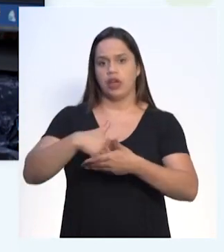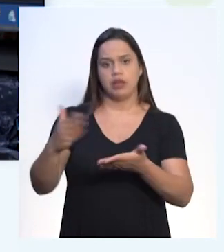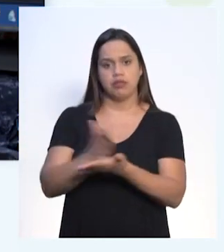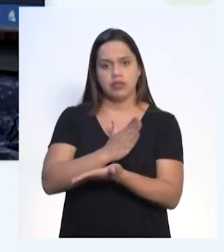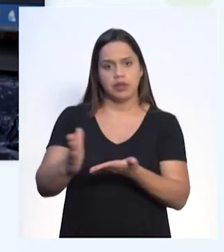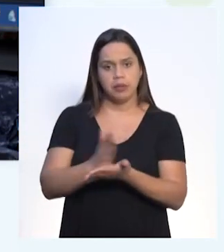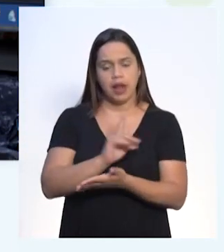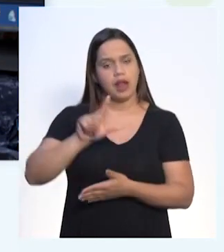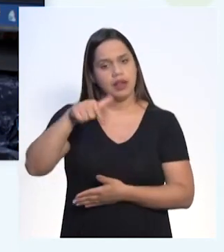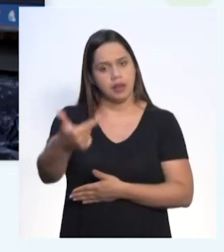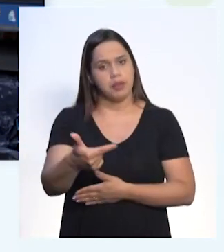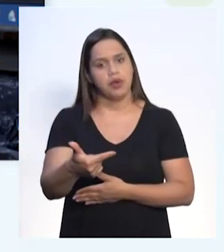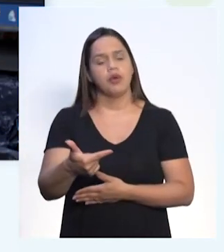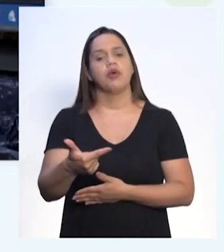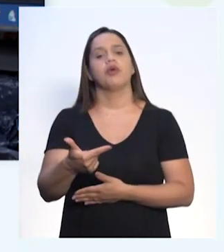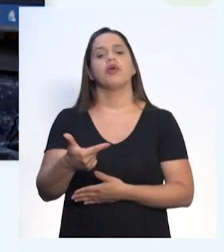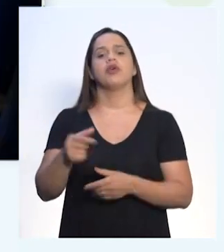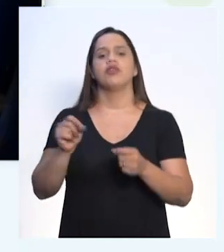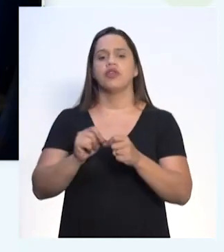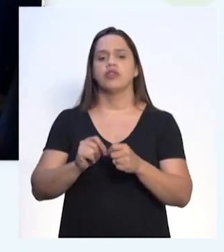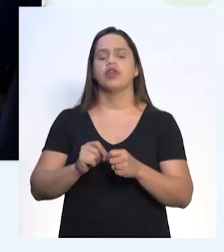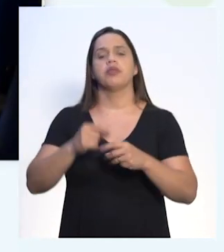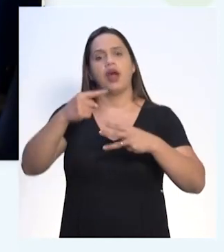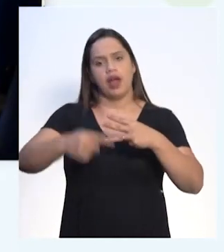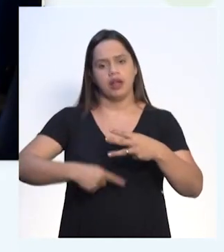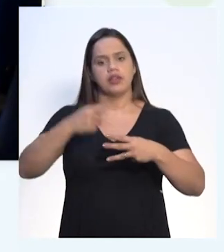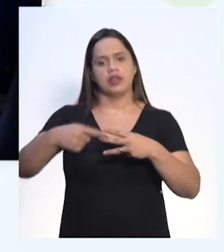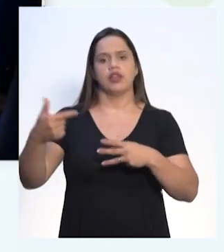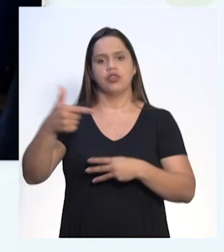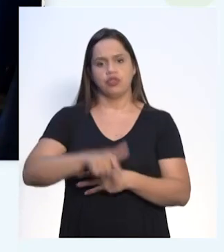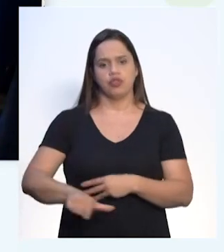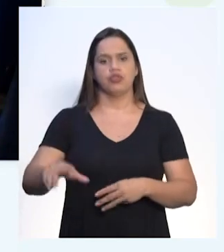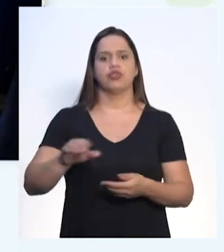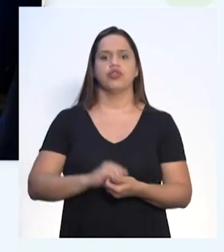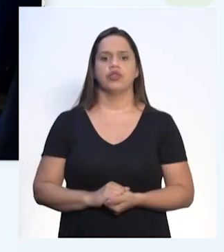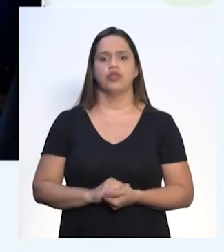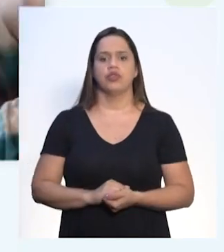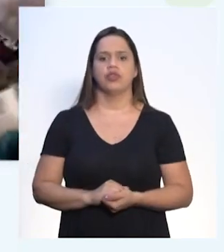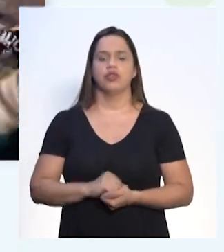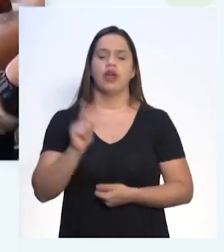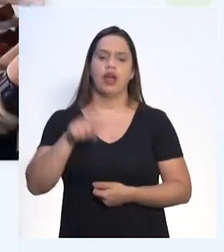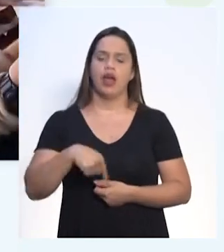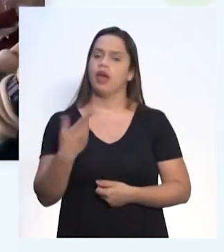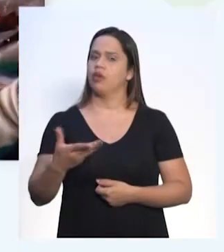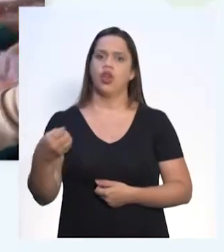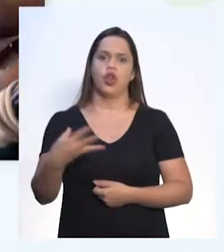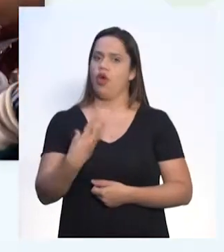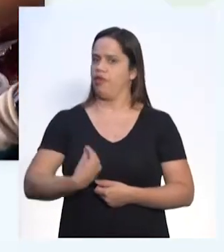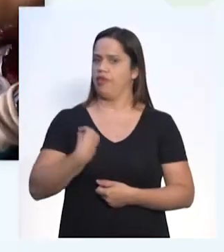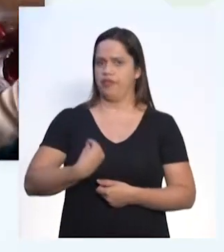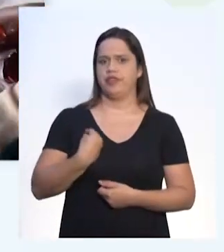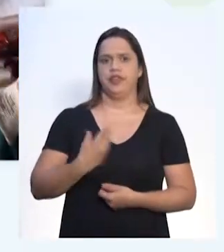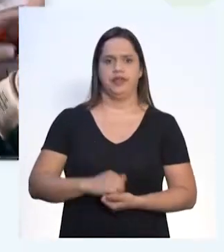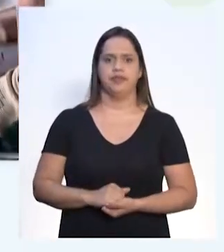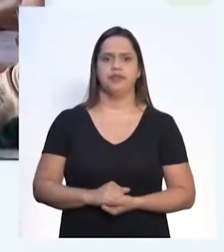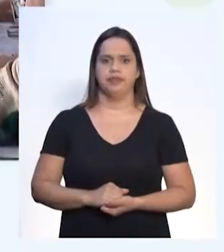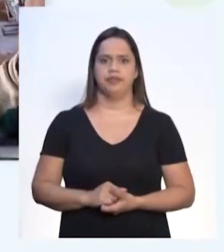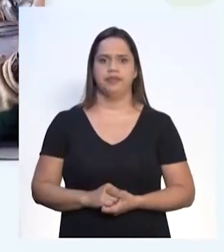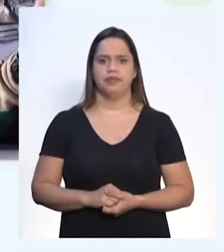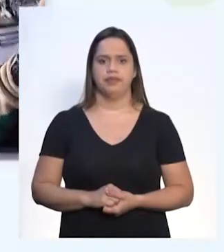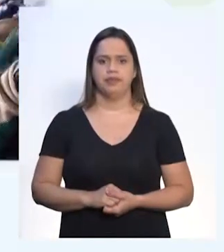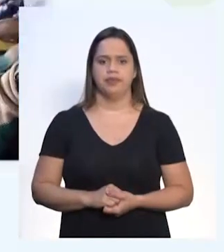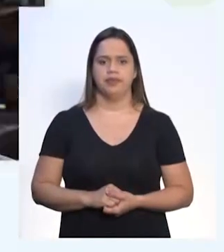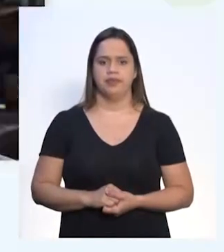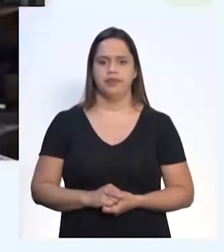e depois o pessoal compra para se reciclar de novo, entendeu? É outra nova vida.